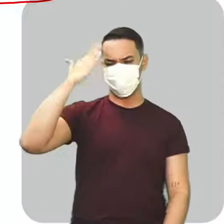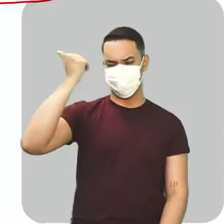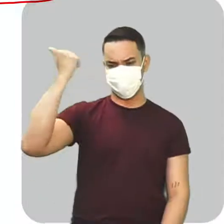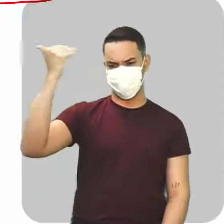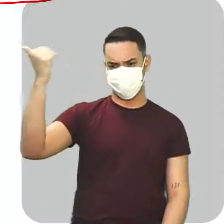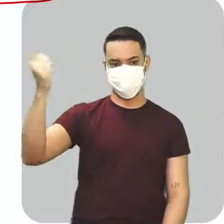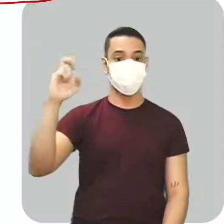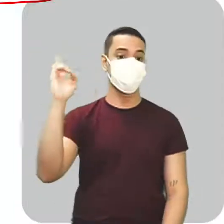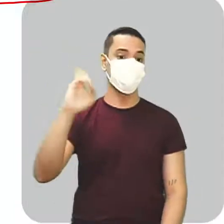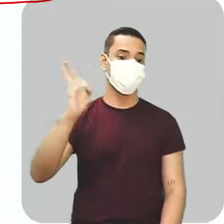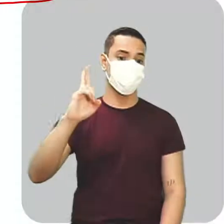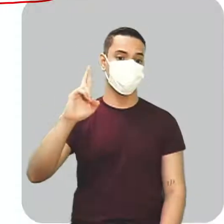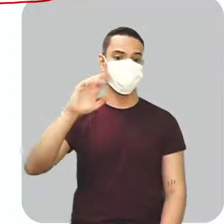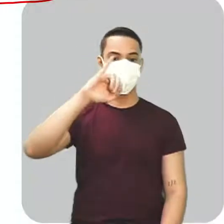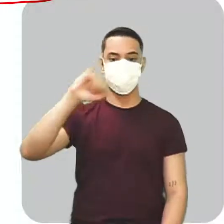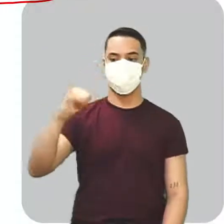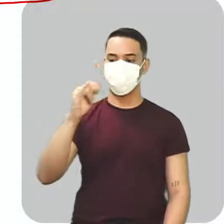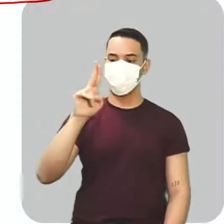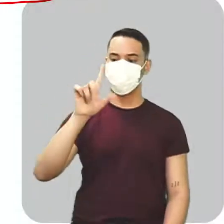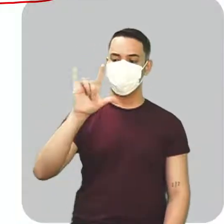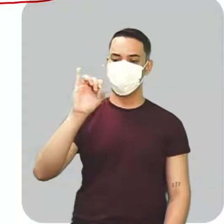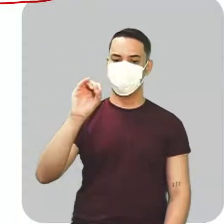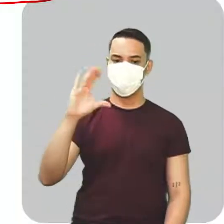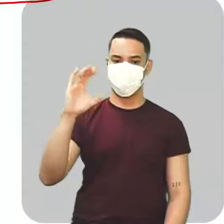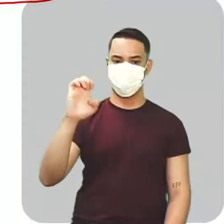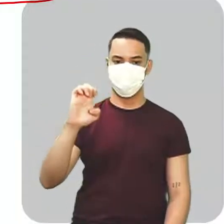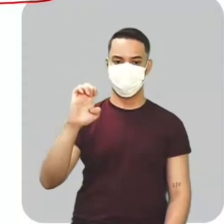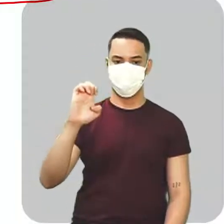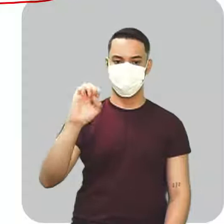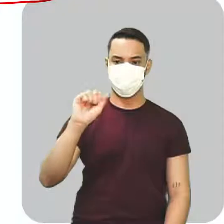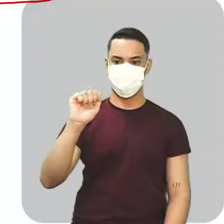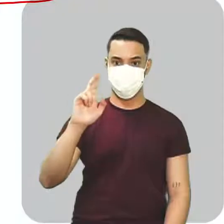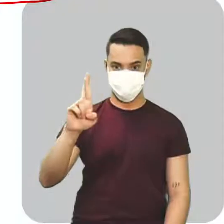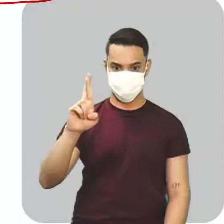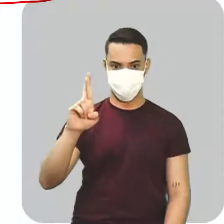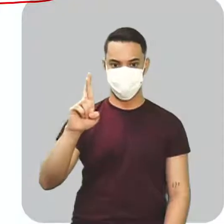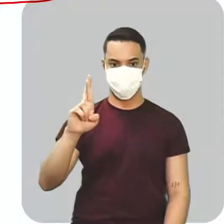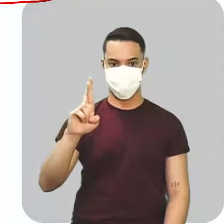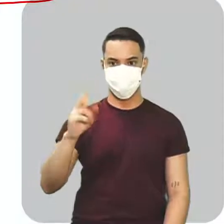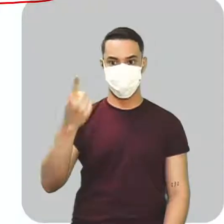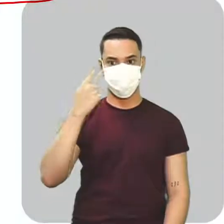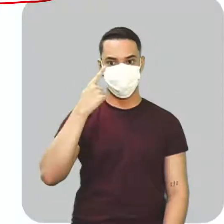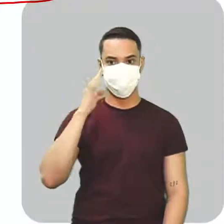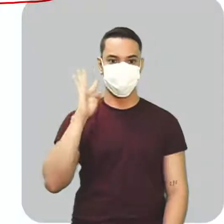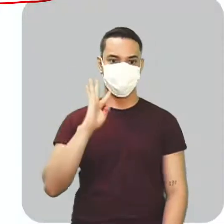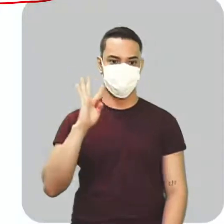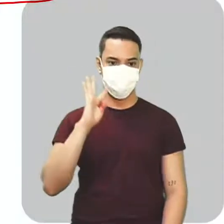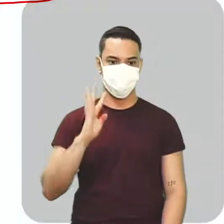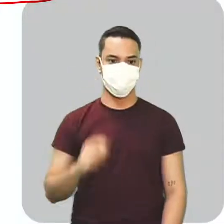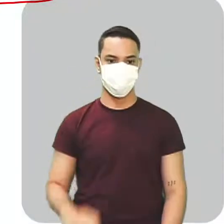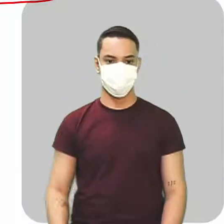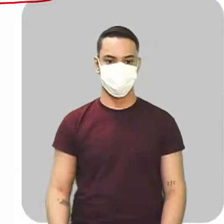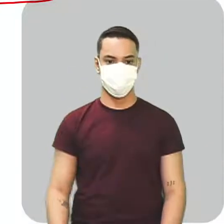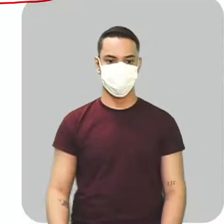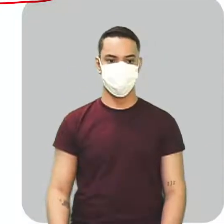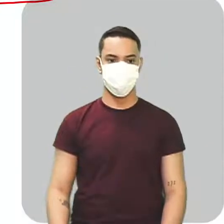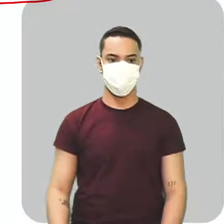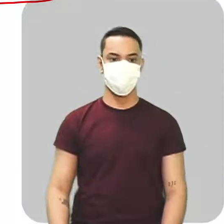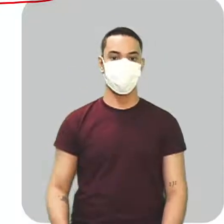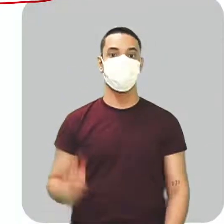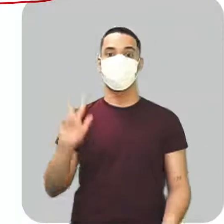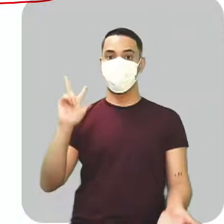famosa, né? De quem? De Júlio César, né? Olha só que legal. Aqui, ó.